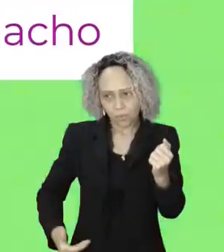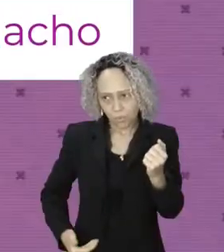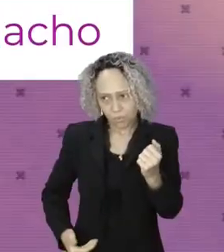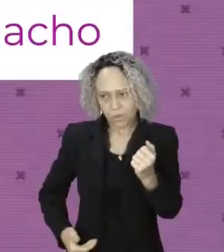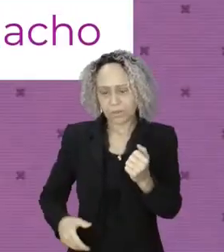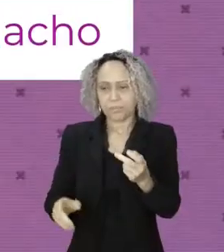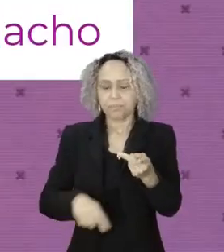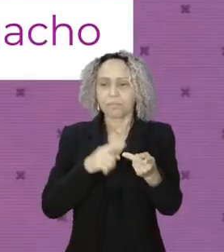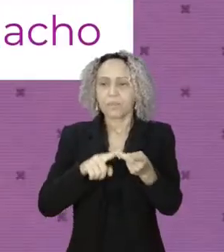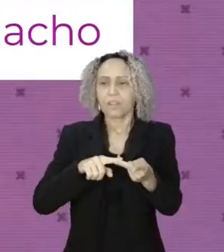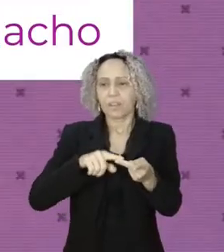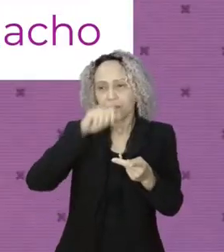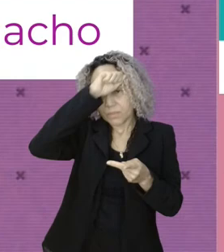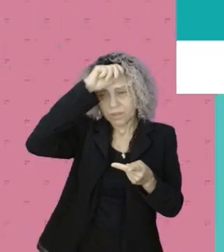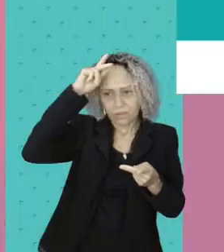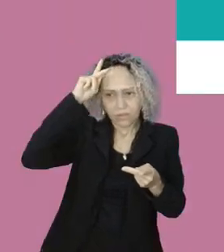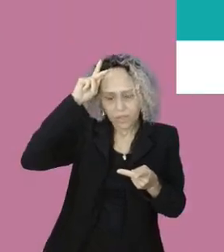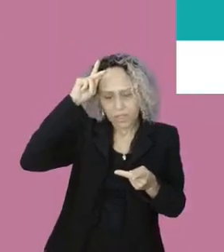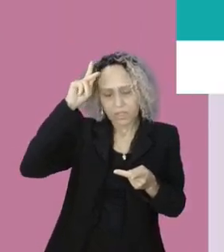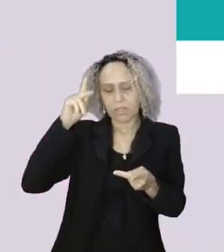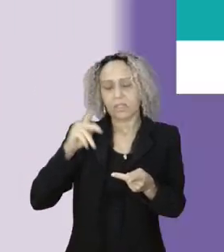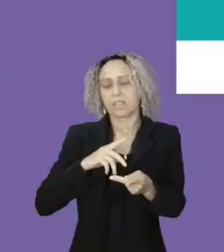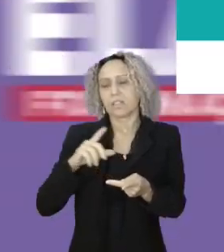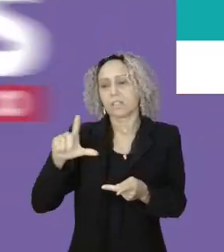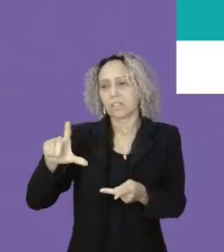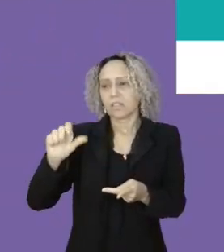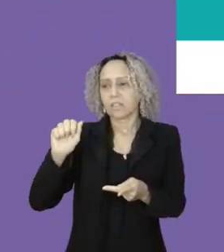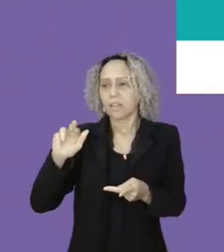Gramacho, prefeita de Lauro de Freitas, na Bahia.